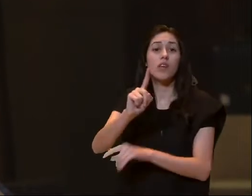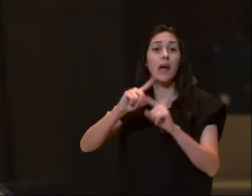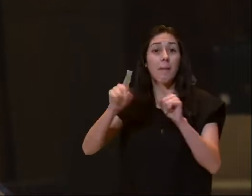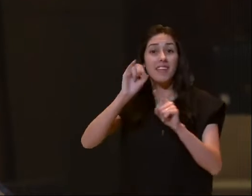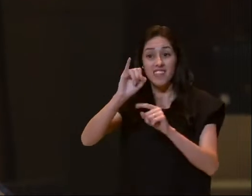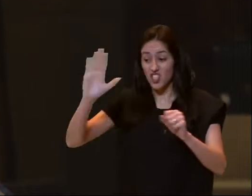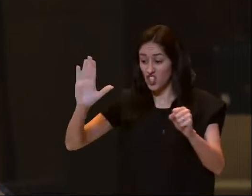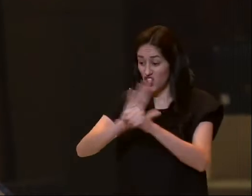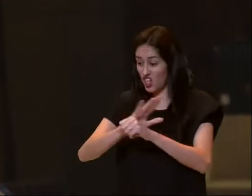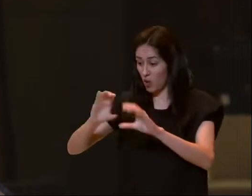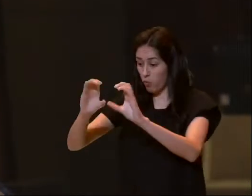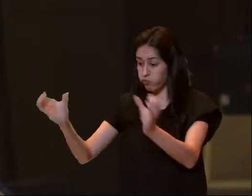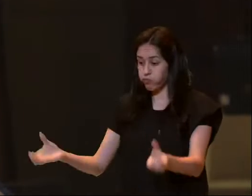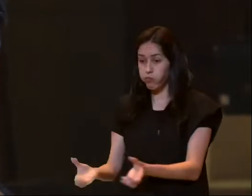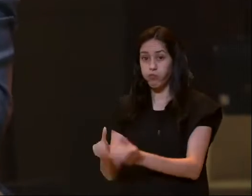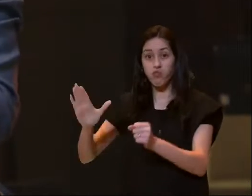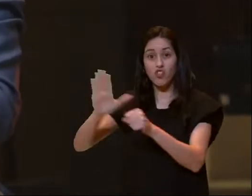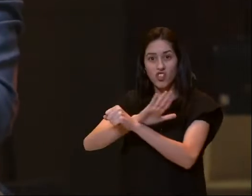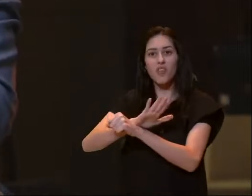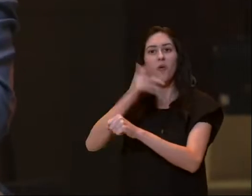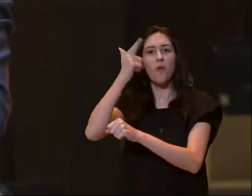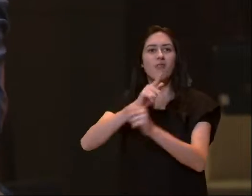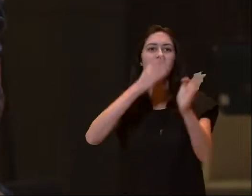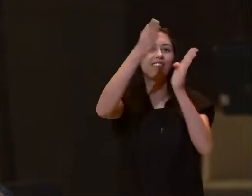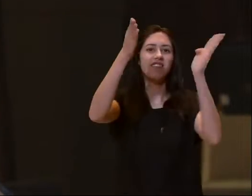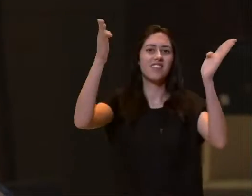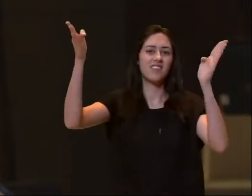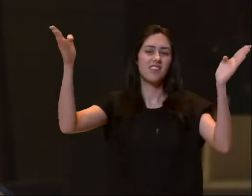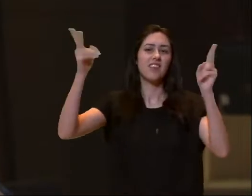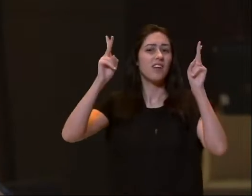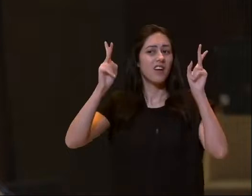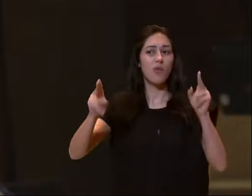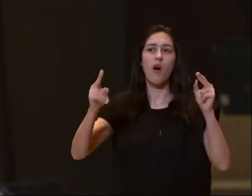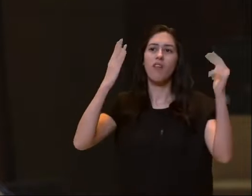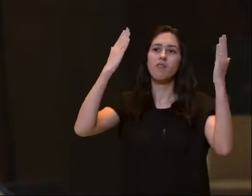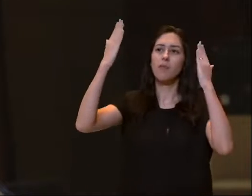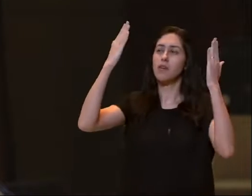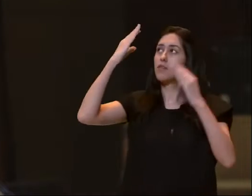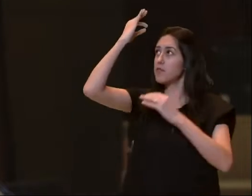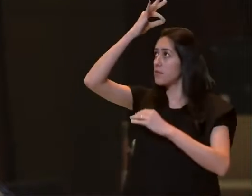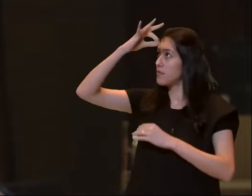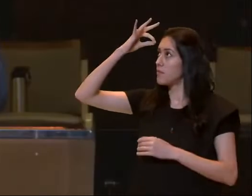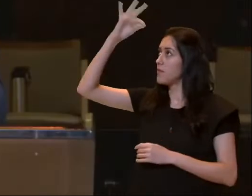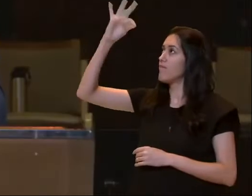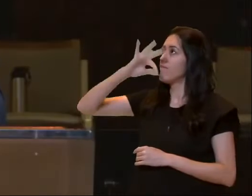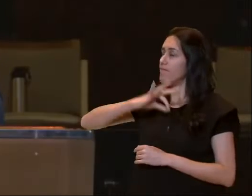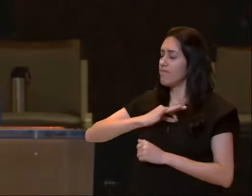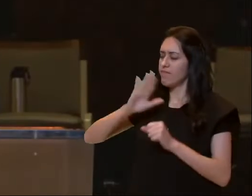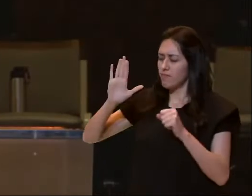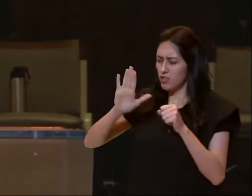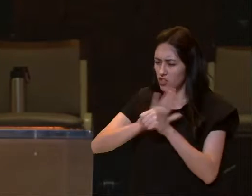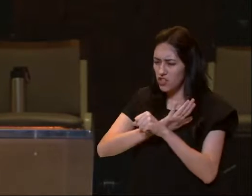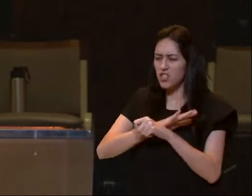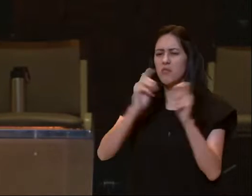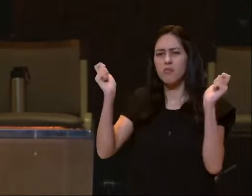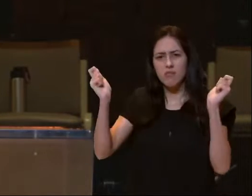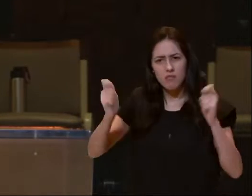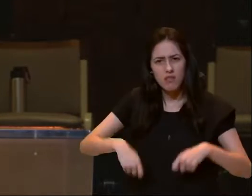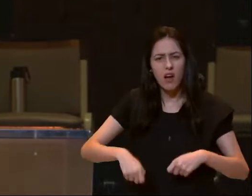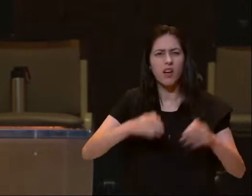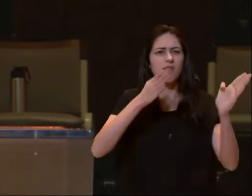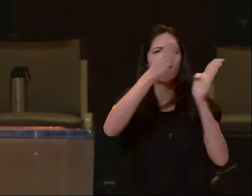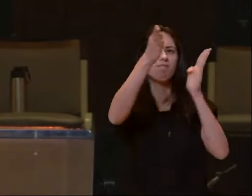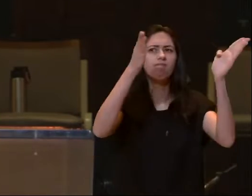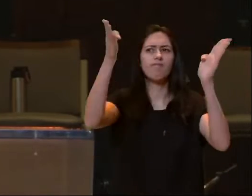crente cheio do Espírito chega a algum lugar. Ele é levado, é conduzido por Deus ao lugar da